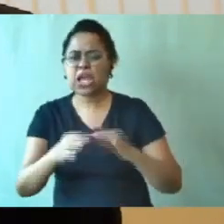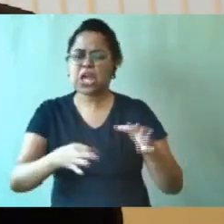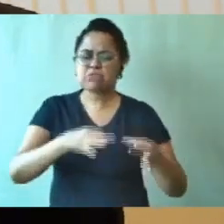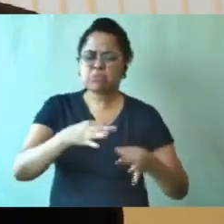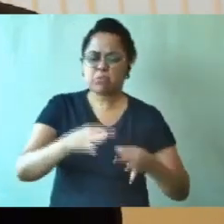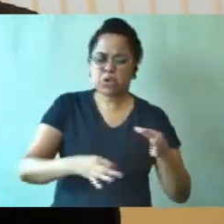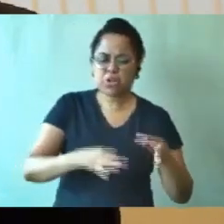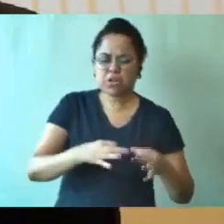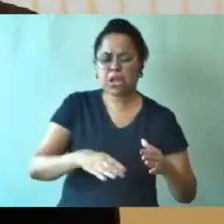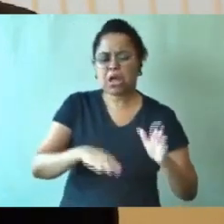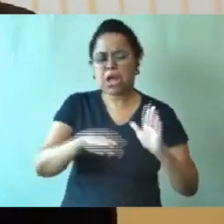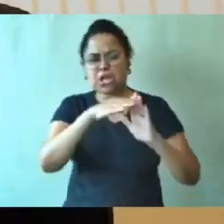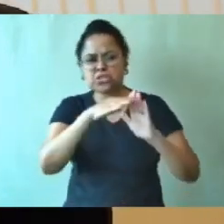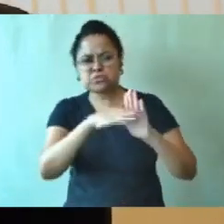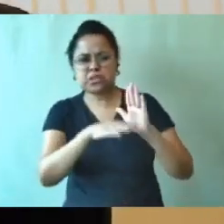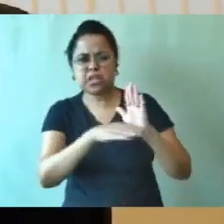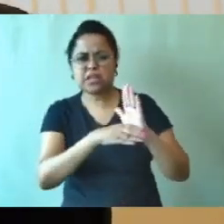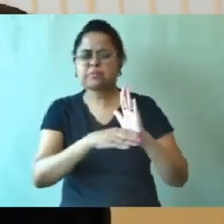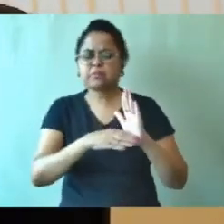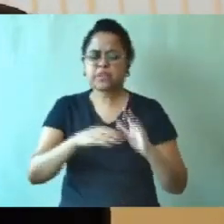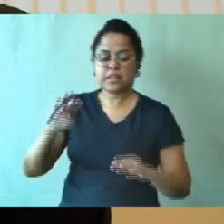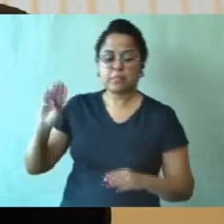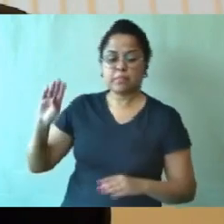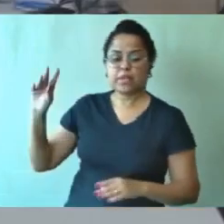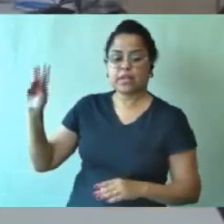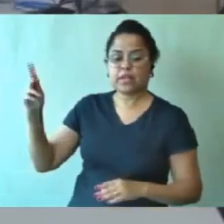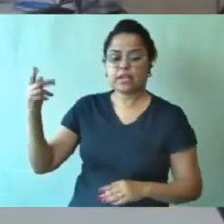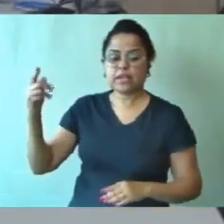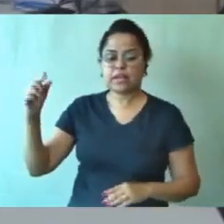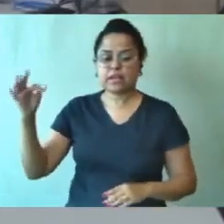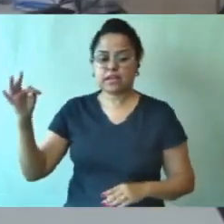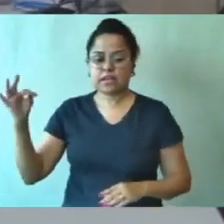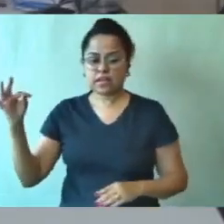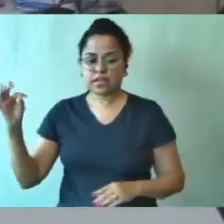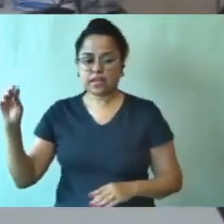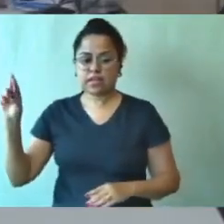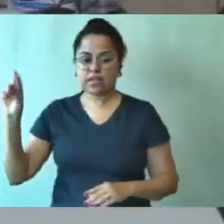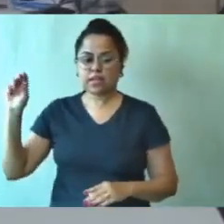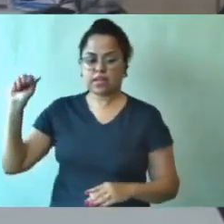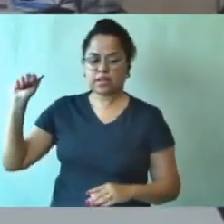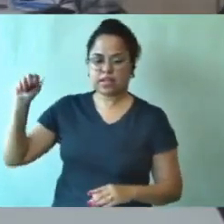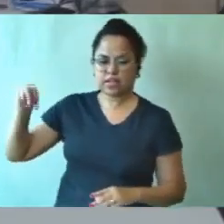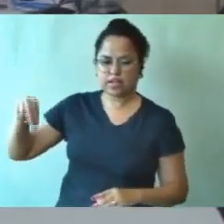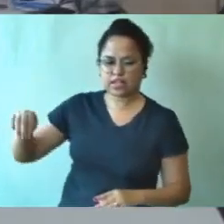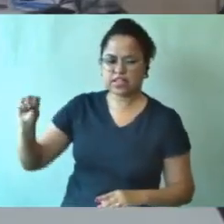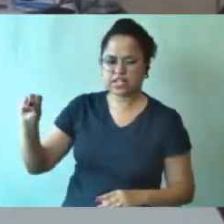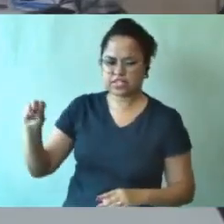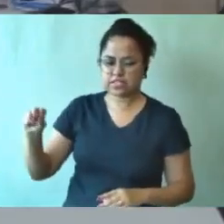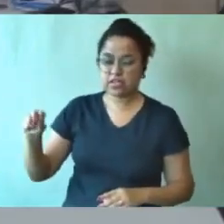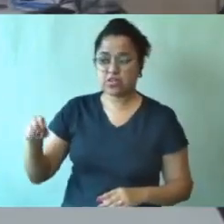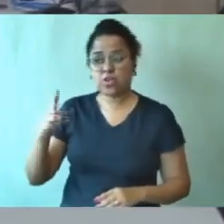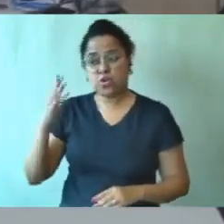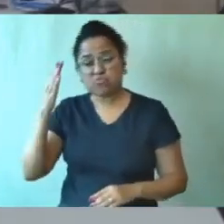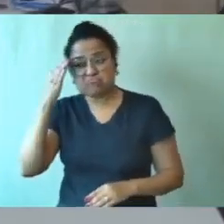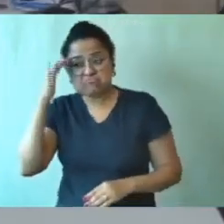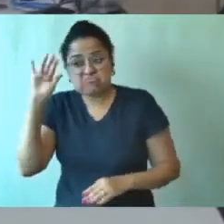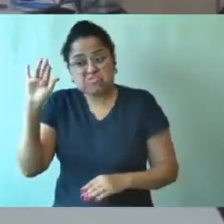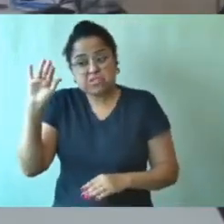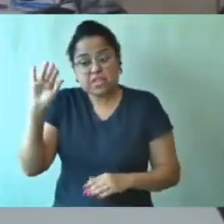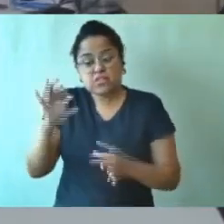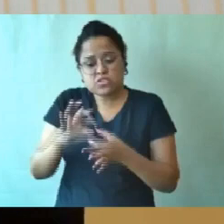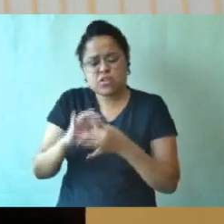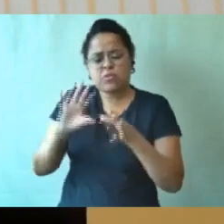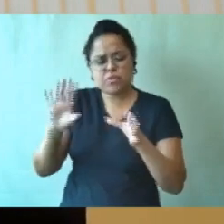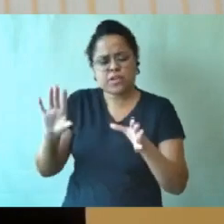Trans, registro na Sumob, número, até semana passada não tinha voltado, não. Não estava, não. Não sei se essa semana já autorizado, estavam pendentes de autorização. Então,